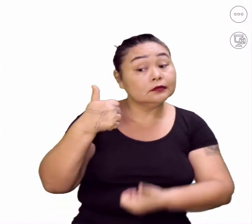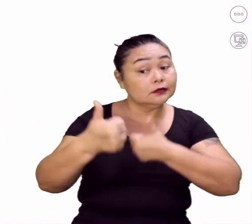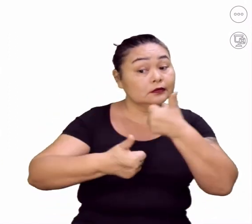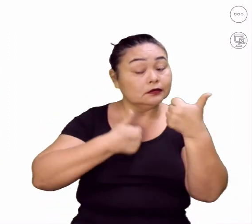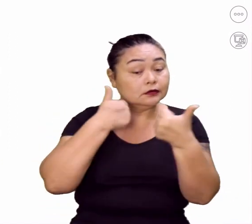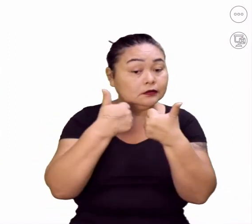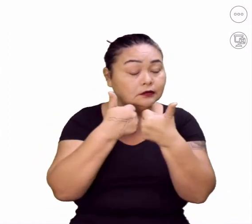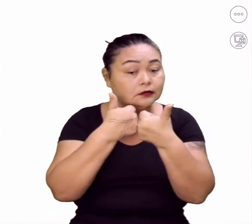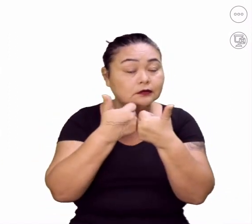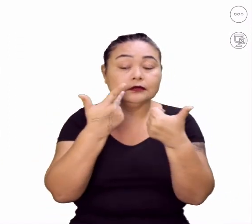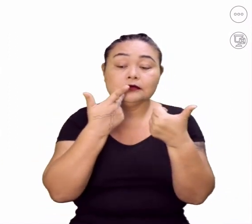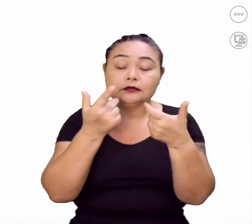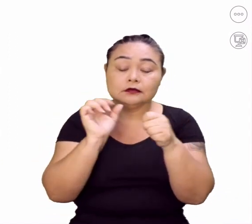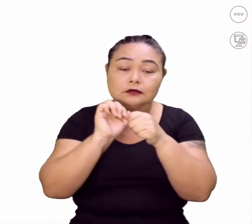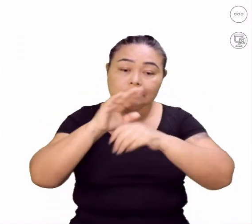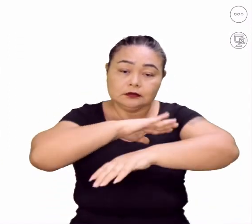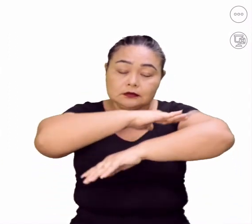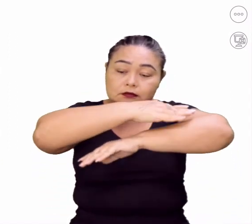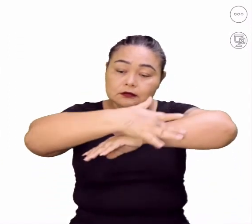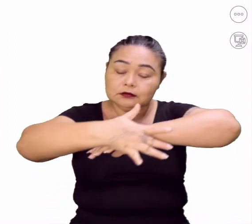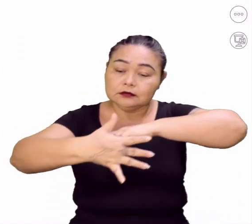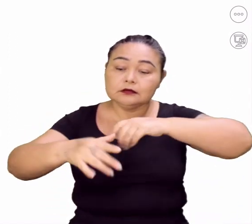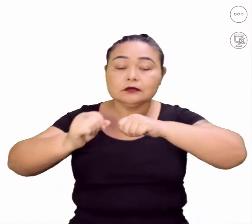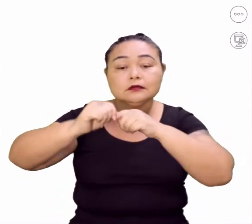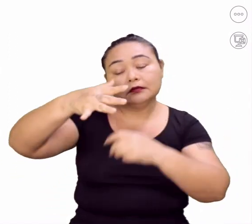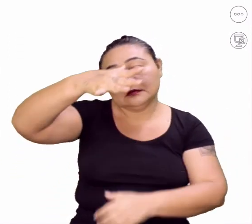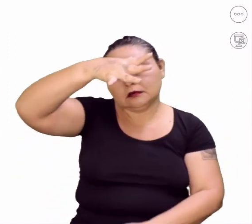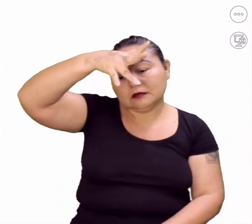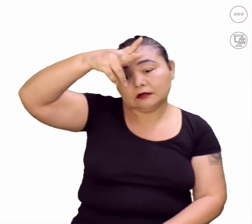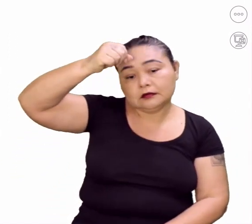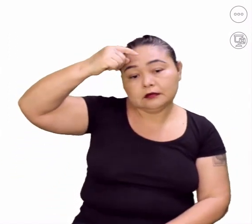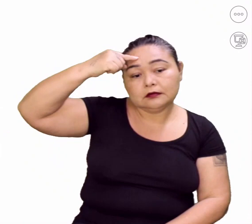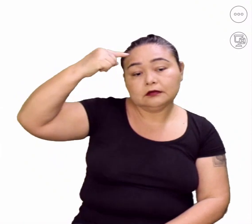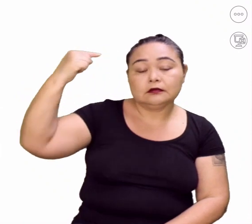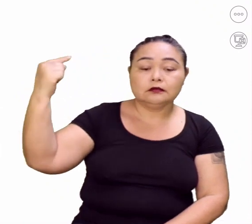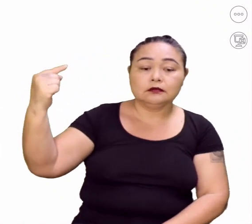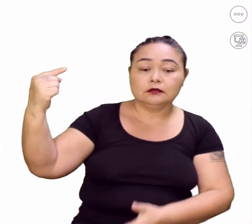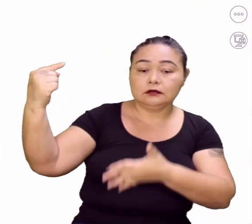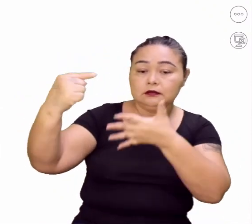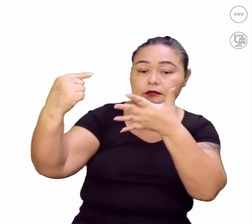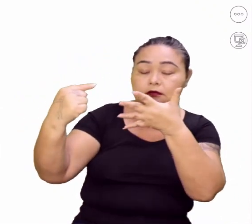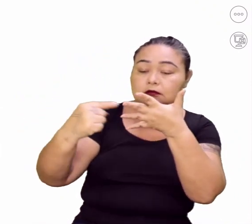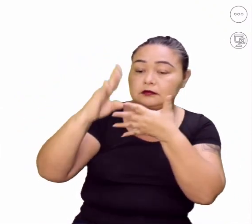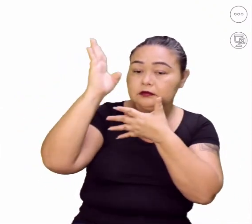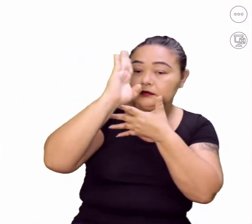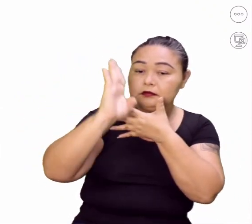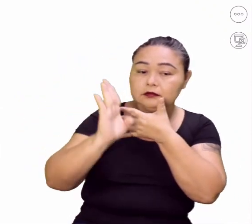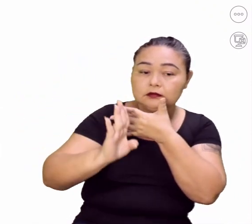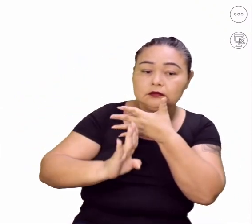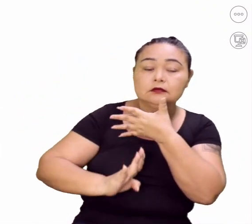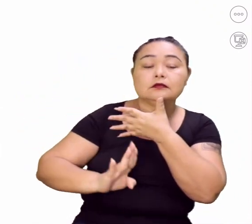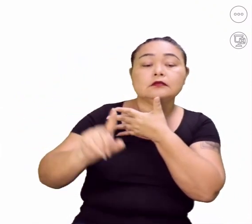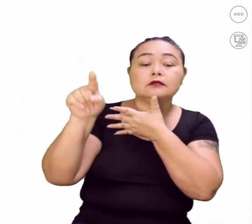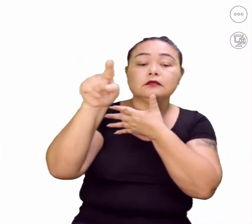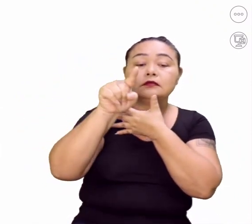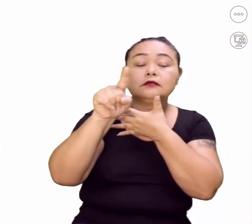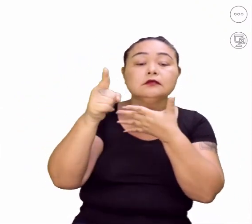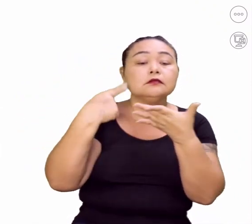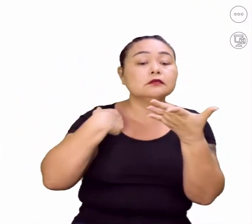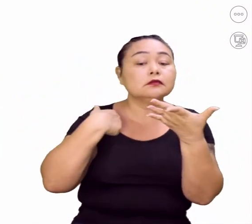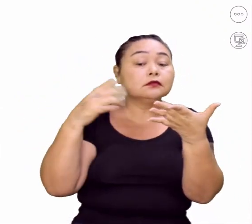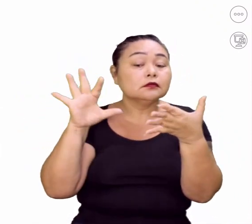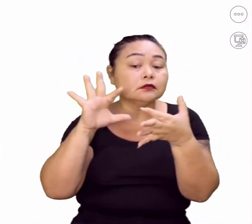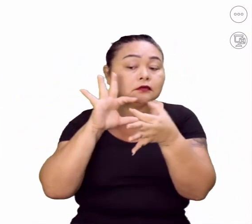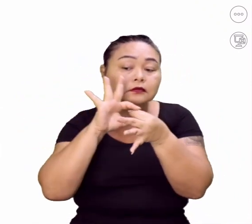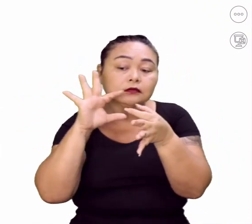Beleza, vamos falar um pouco do relevo da Amazônia. A classificação do relevo brasileiro em grandes unidades ou compartimento